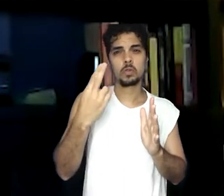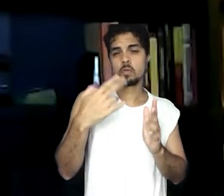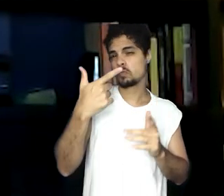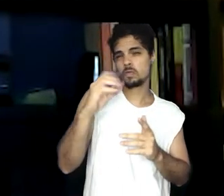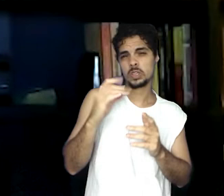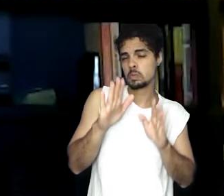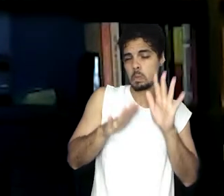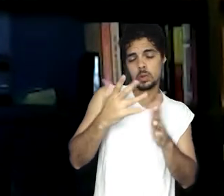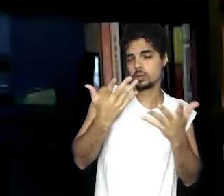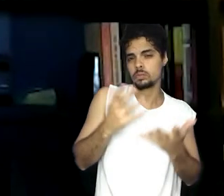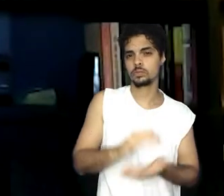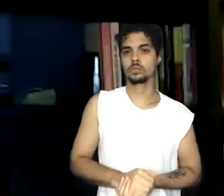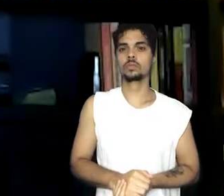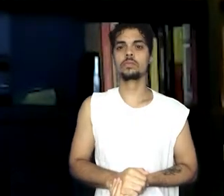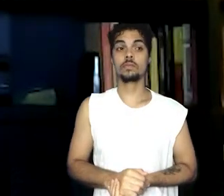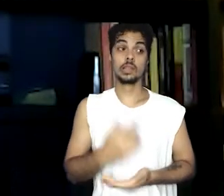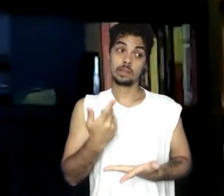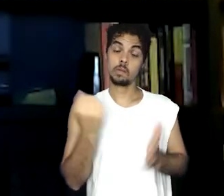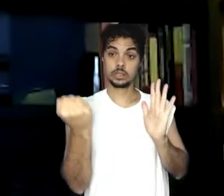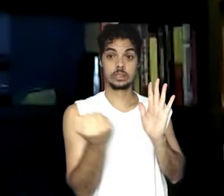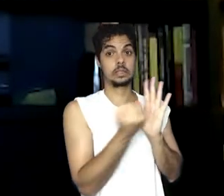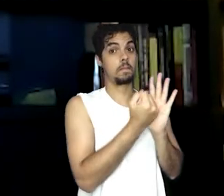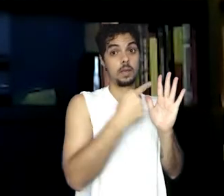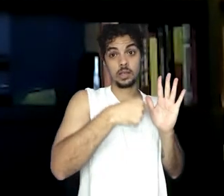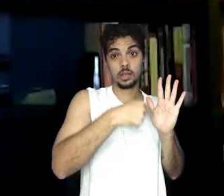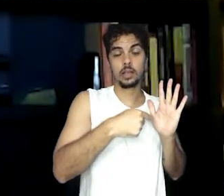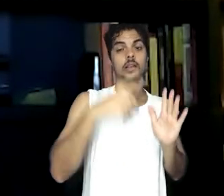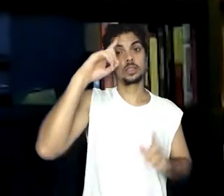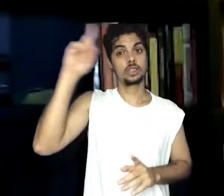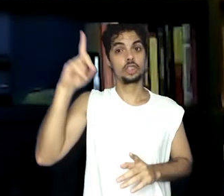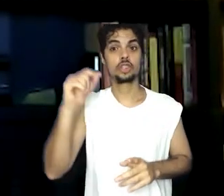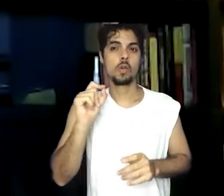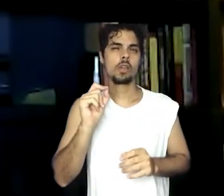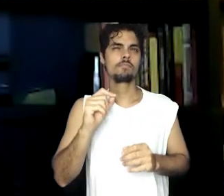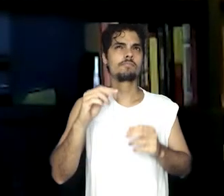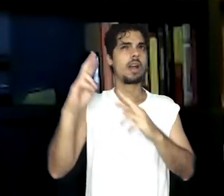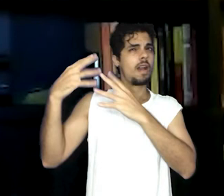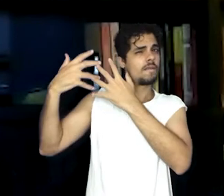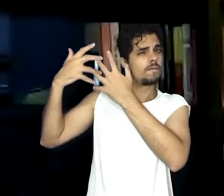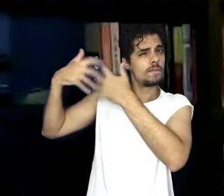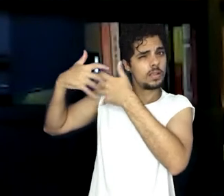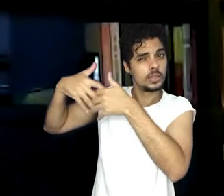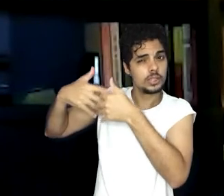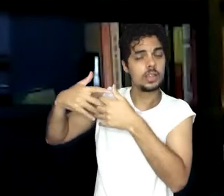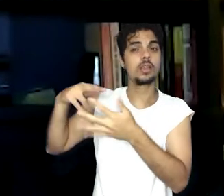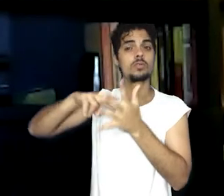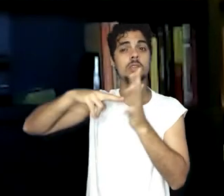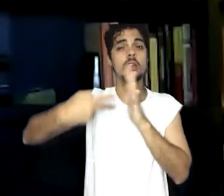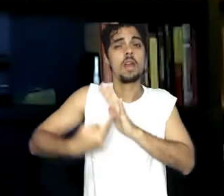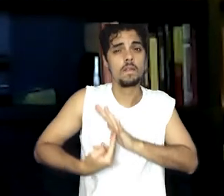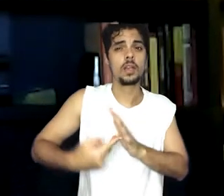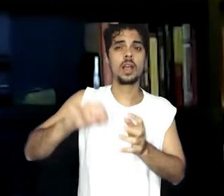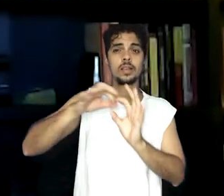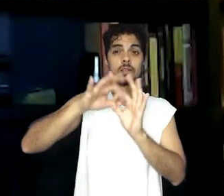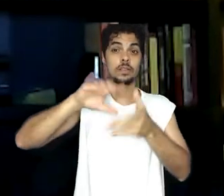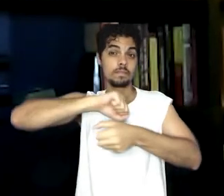reconhecer que a data é um símbolo que condensa muito artificialmente por sinal um longo processo isso